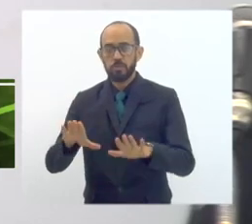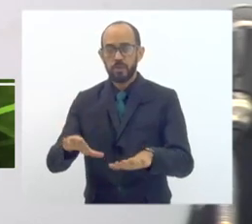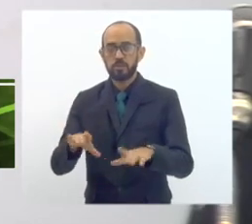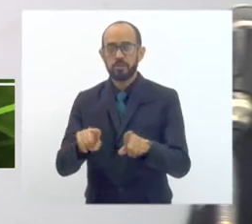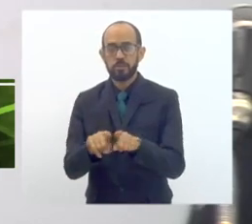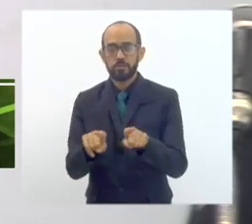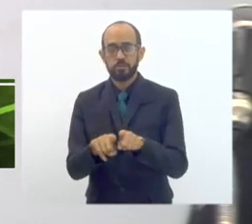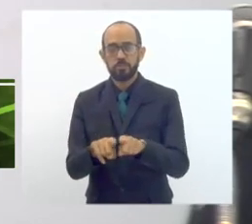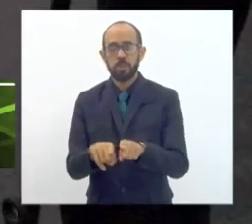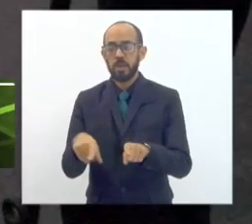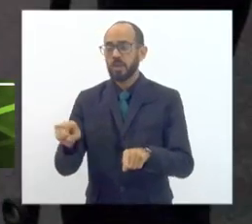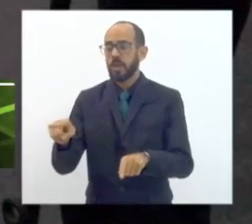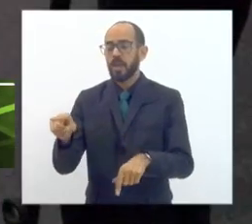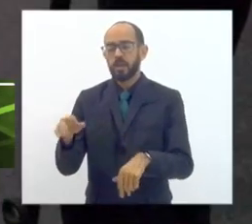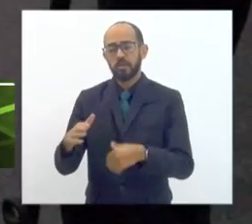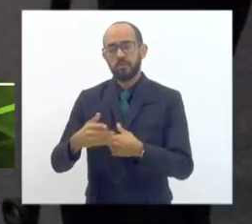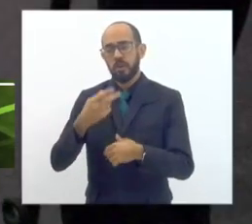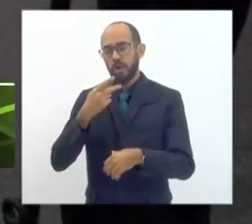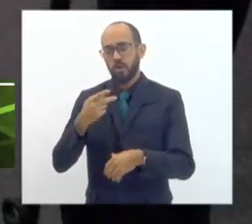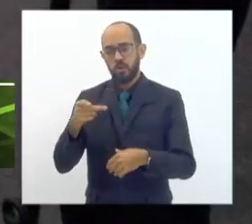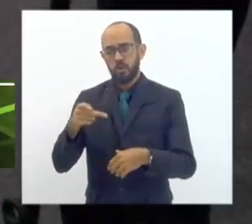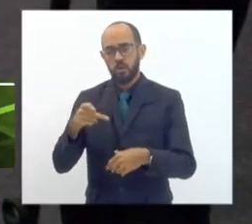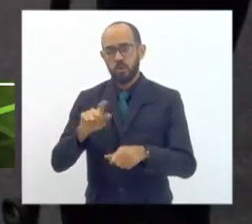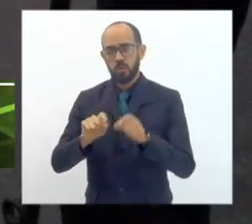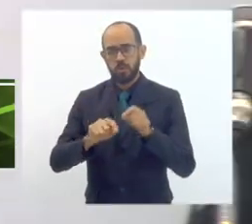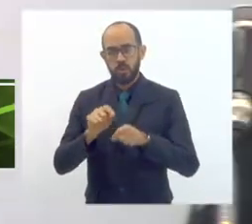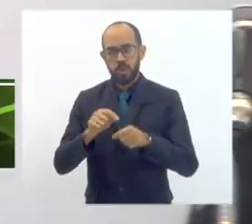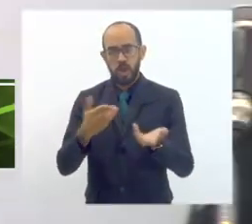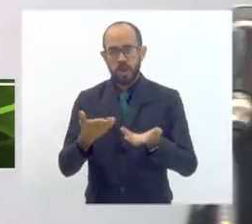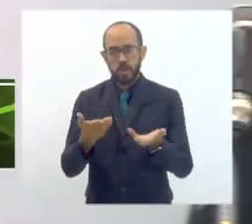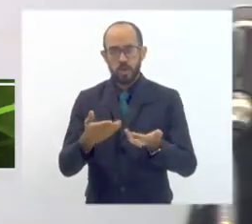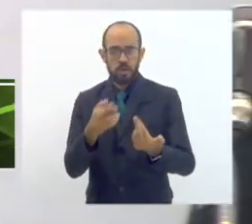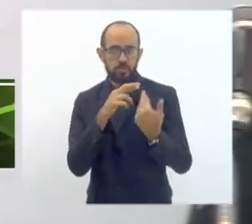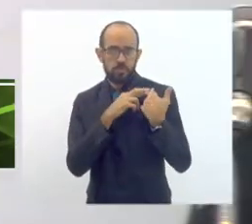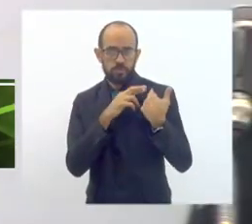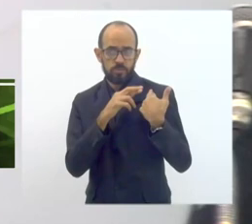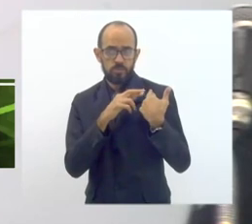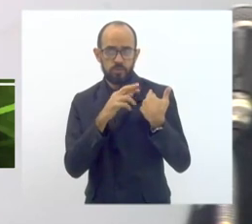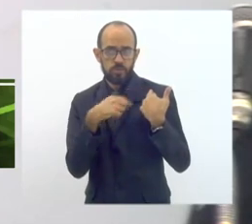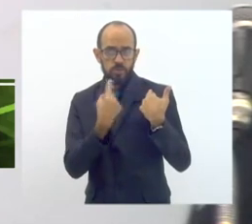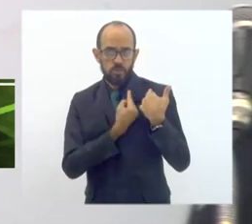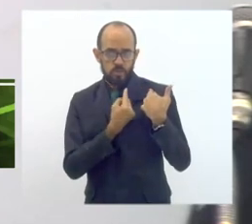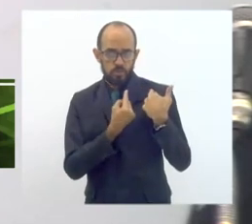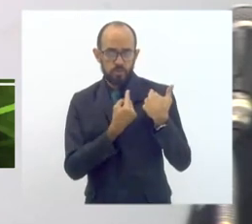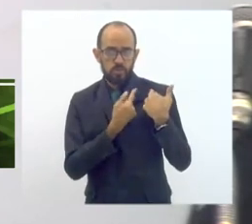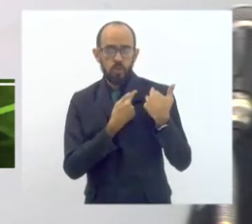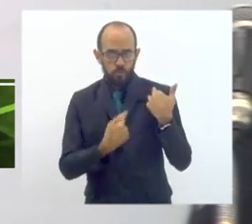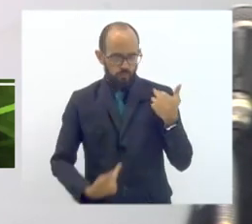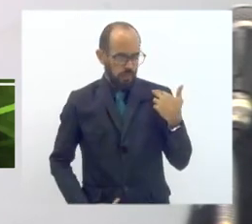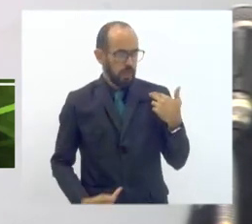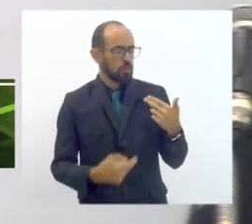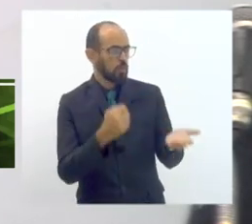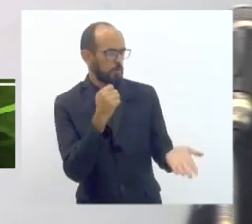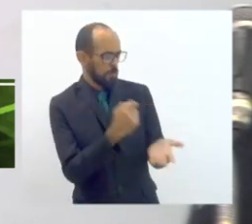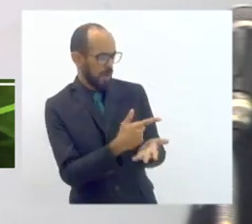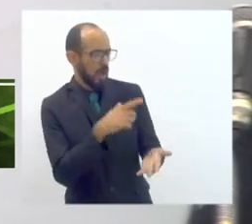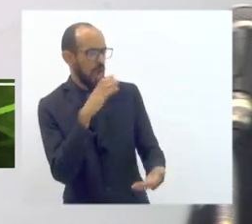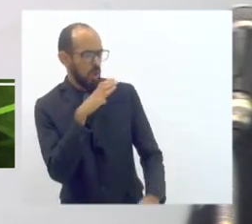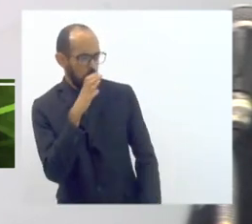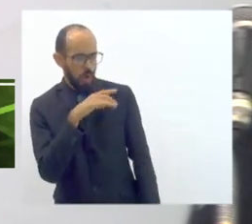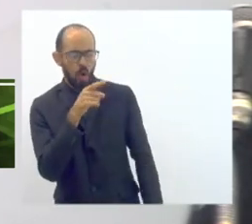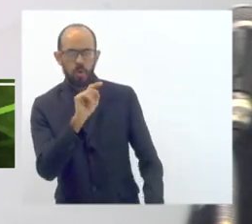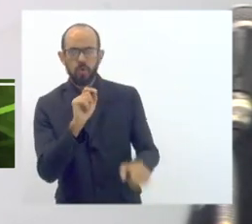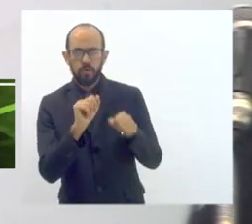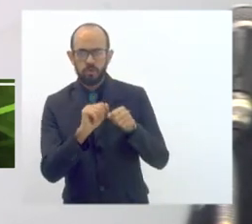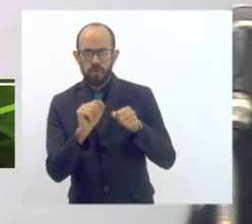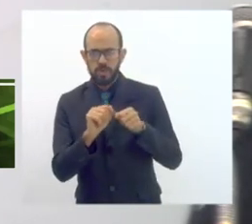também o deputado colocou. Agora a bola está com a gente, a bola está com o governador também para pagar logo e executar